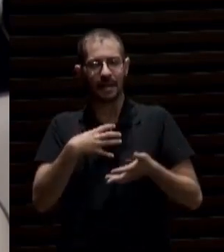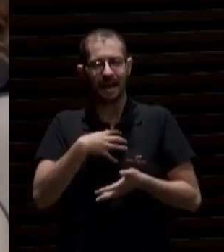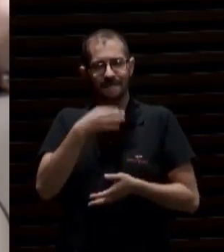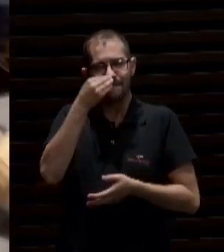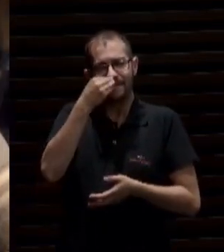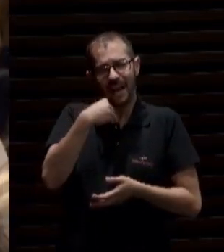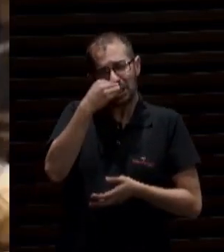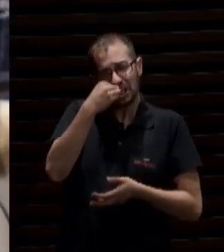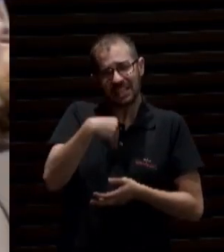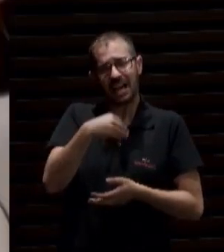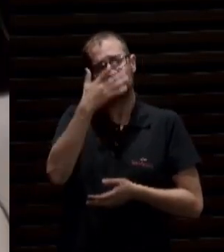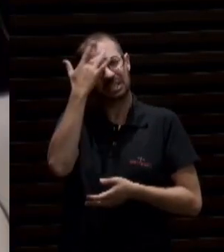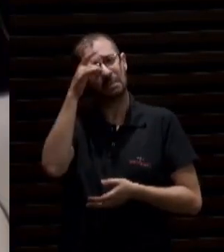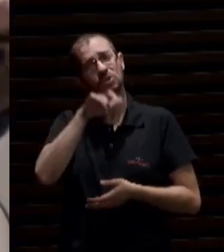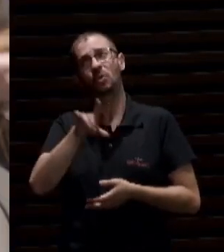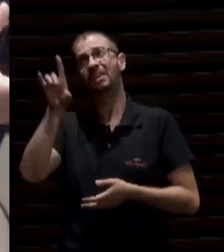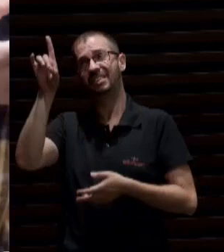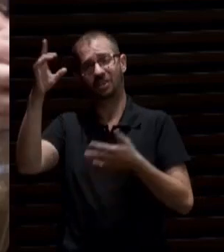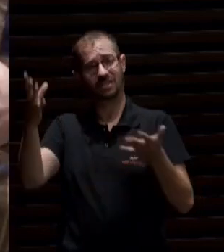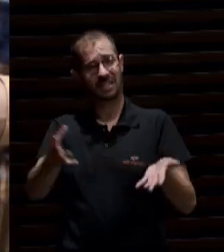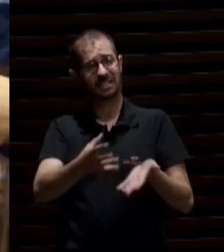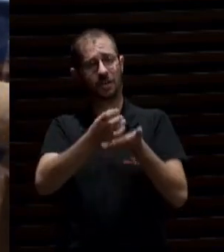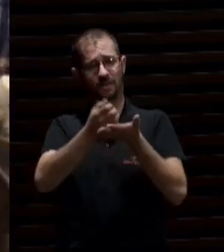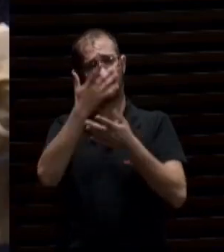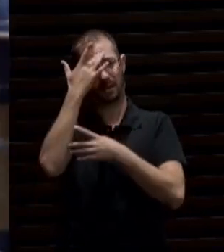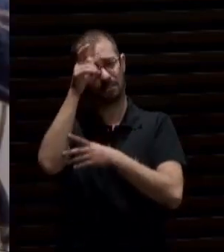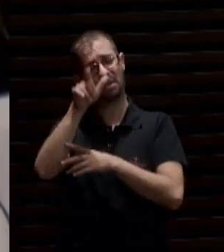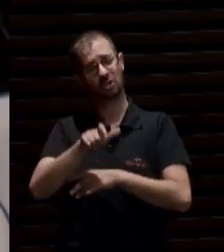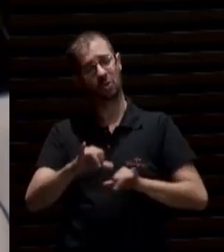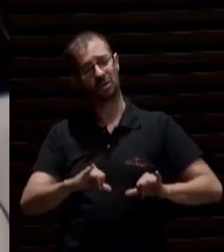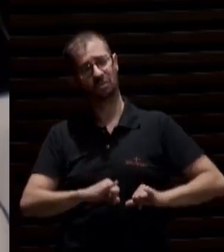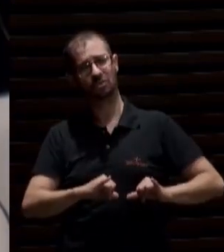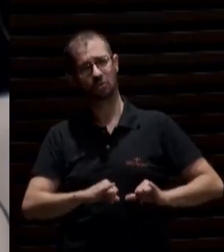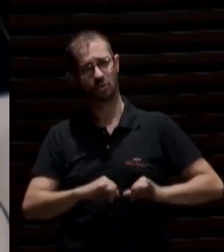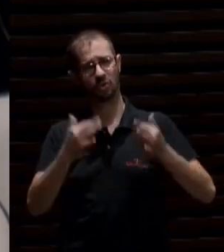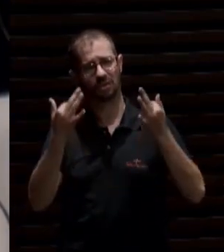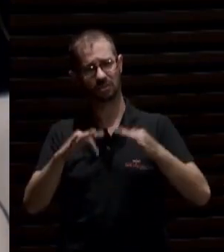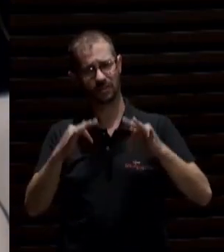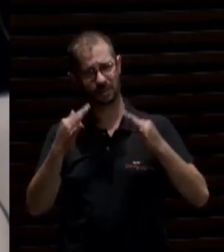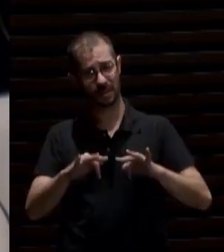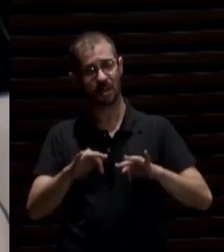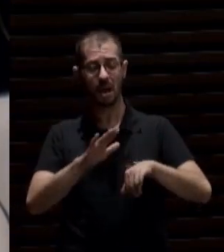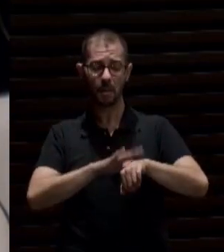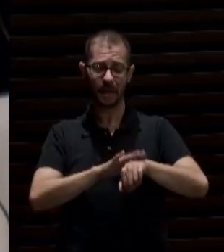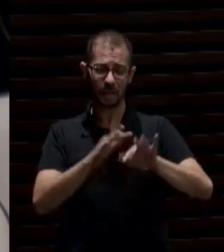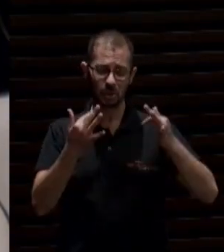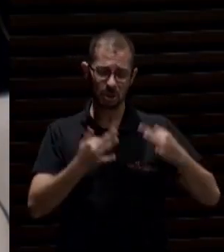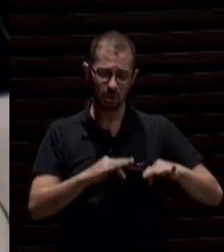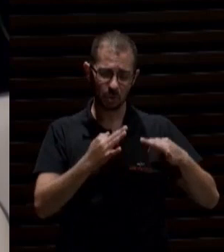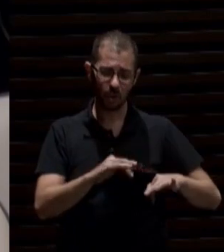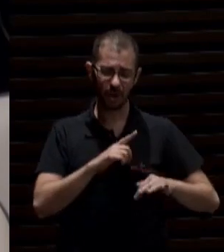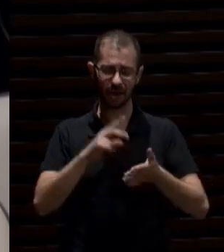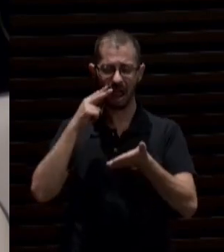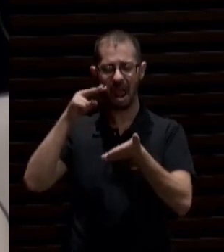está disposto a resgatar o ser humano da sua dor e sofrimento. Então, em momentos de dor, meus irmãos, se apeguem à palavra.